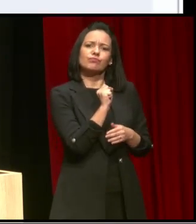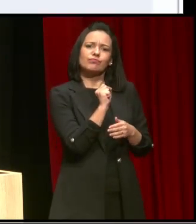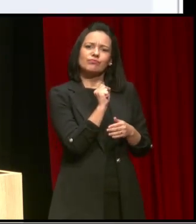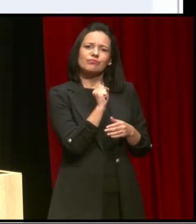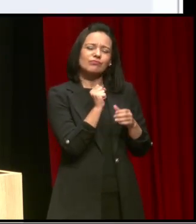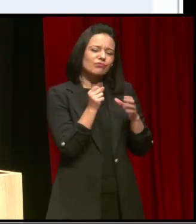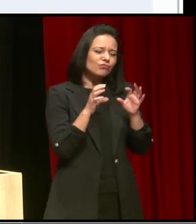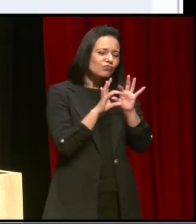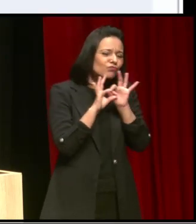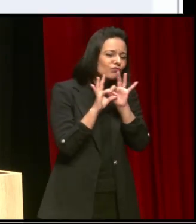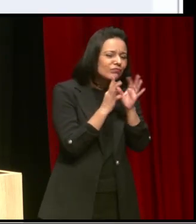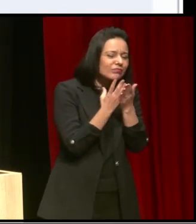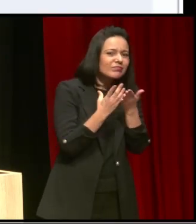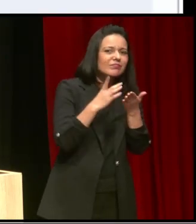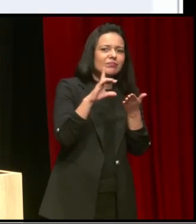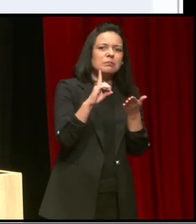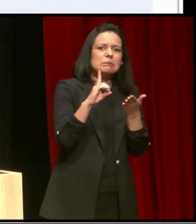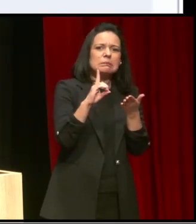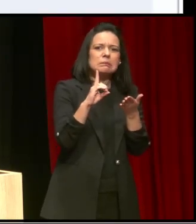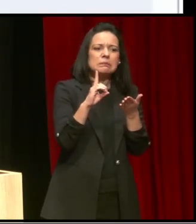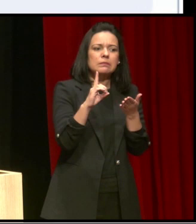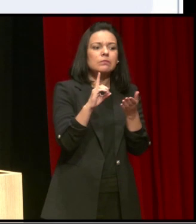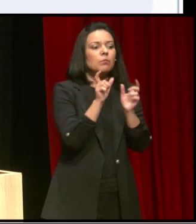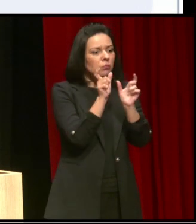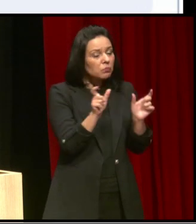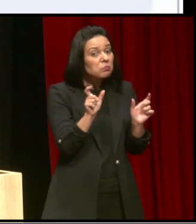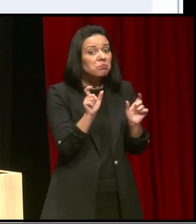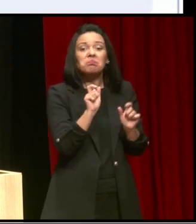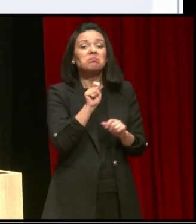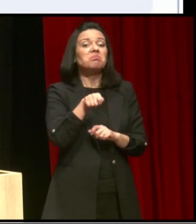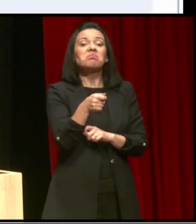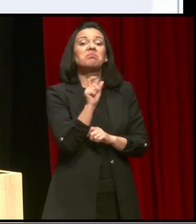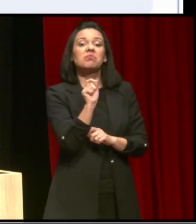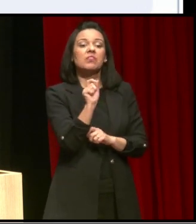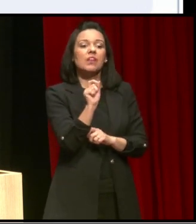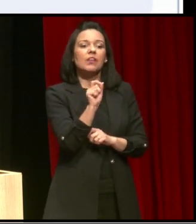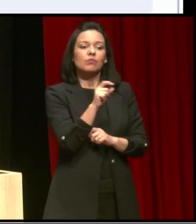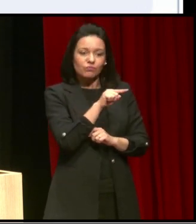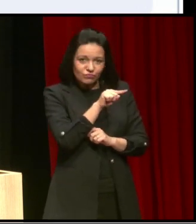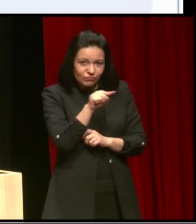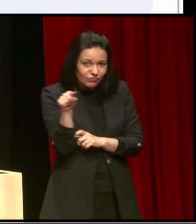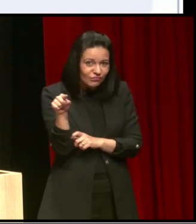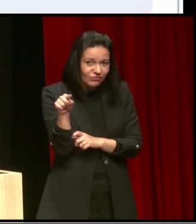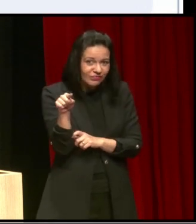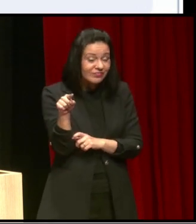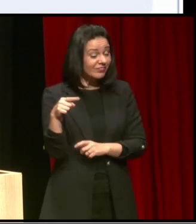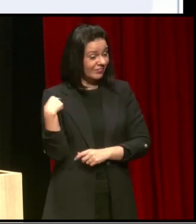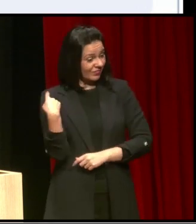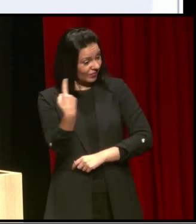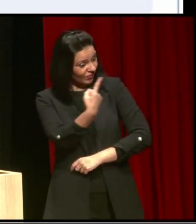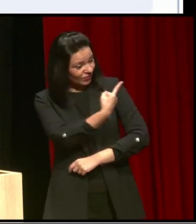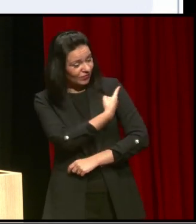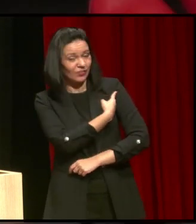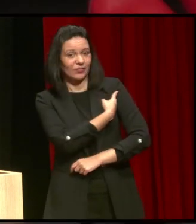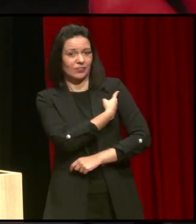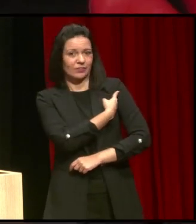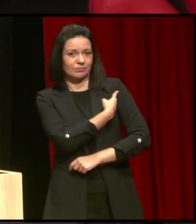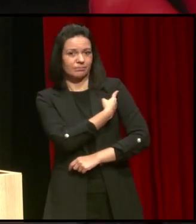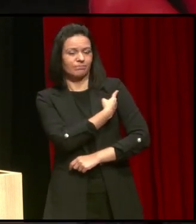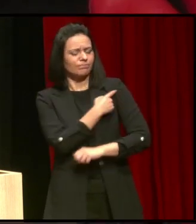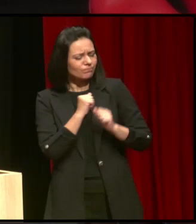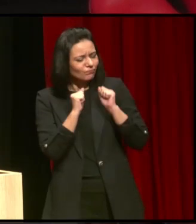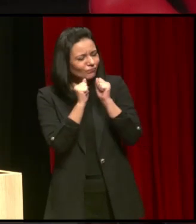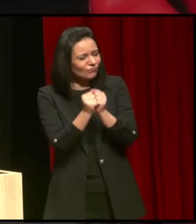isso. Quem são eles? São vocês, somos nós, é o nosso trabalho.